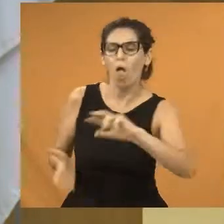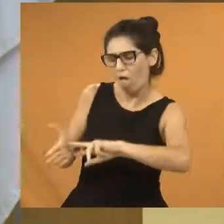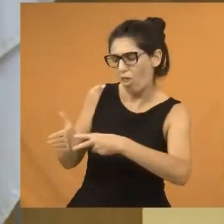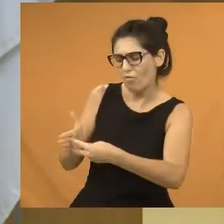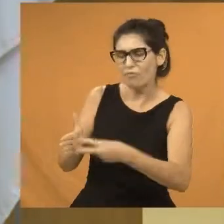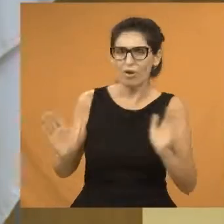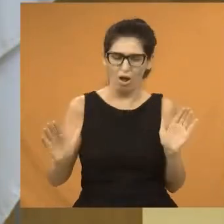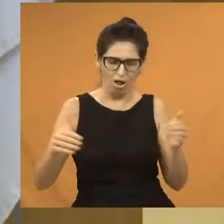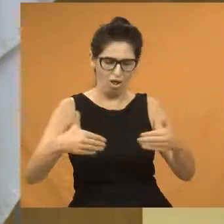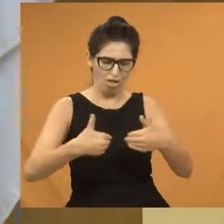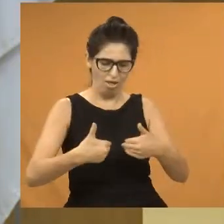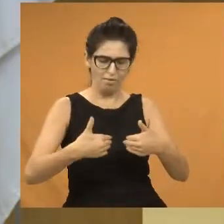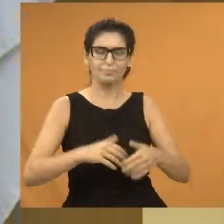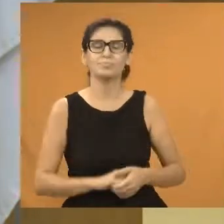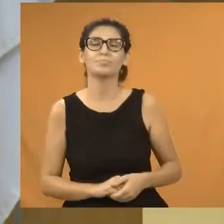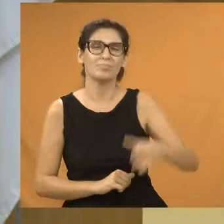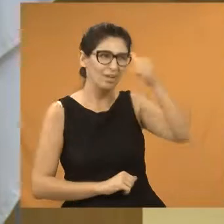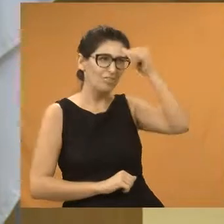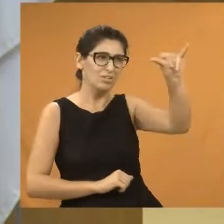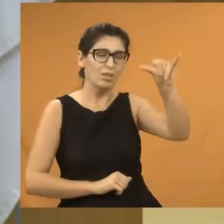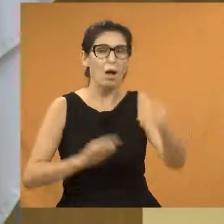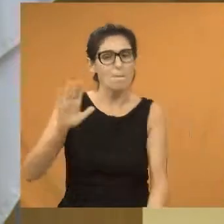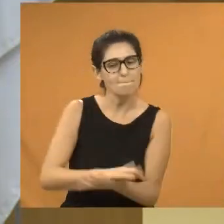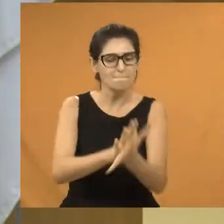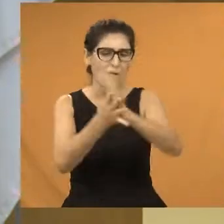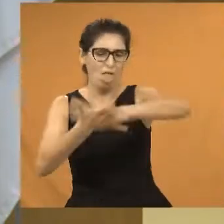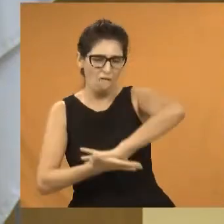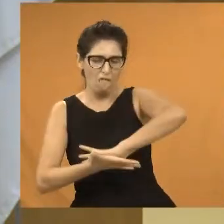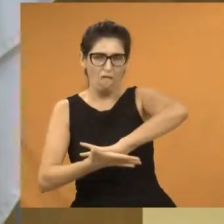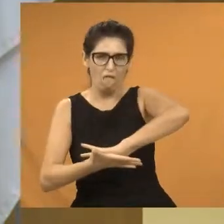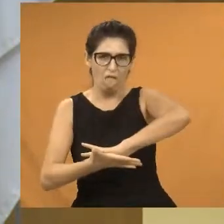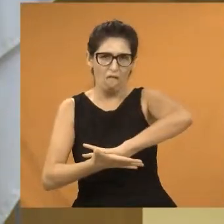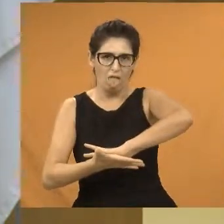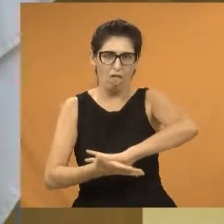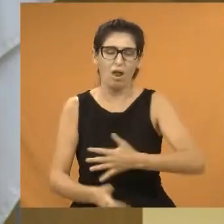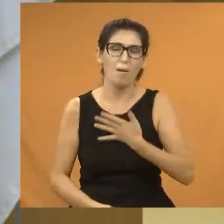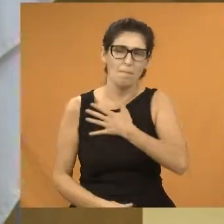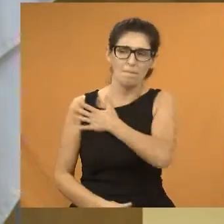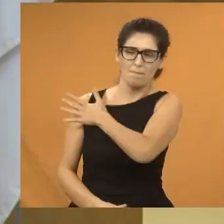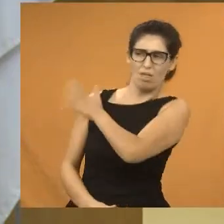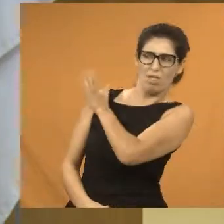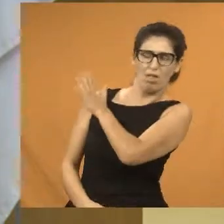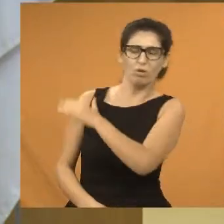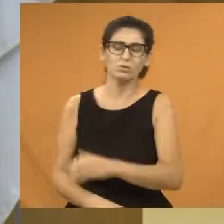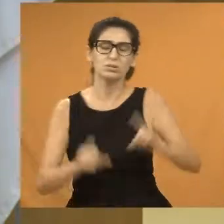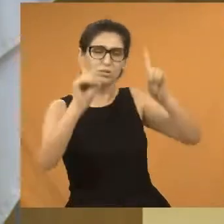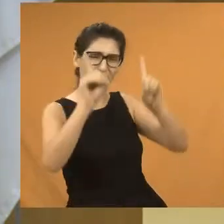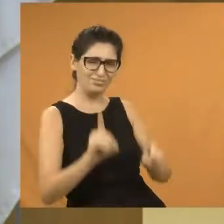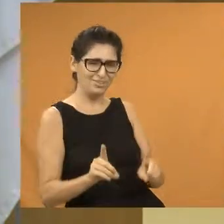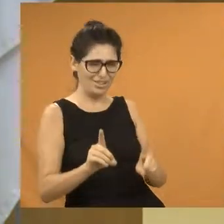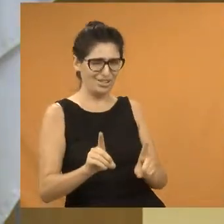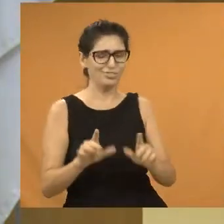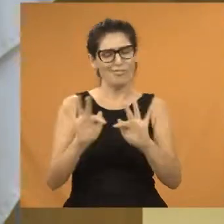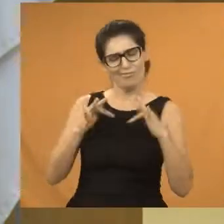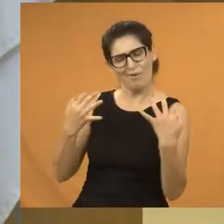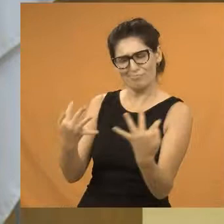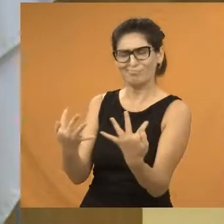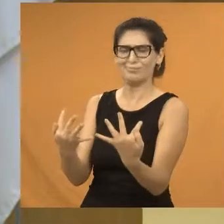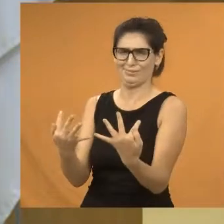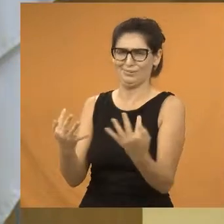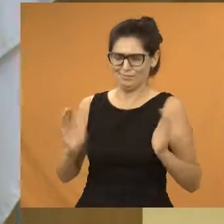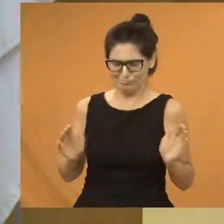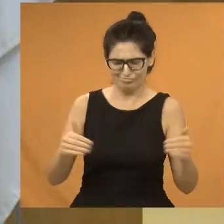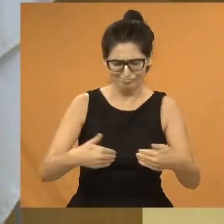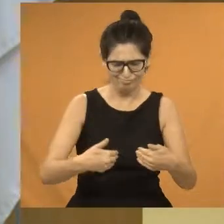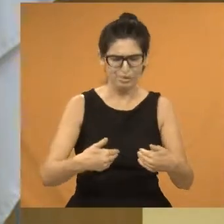diminuir ainda mais o preconceito que os portadores e os familiares sofrem aí na